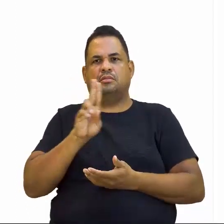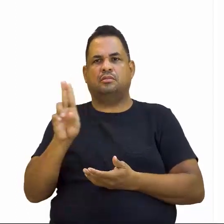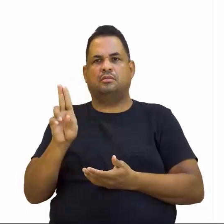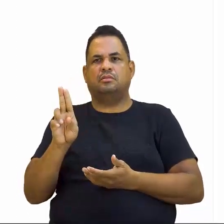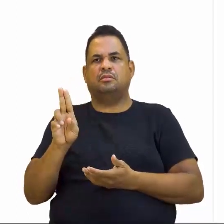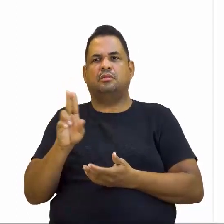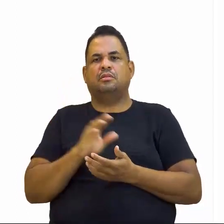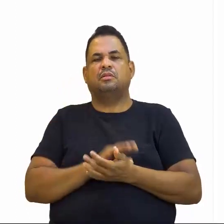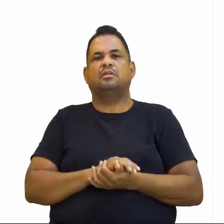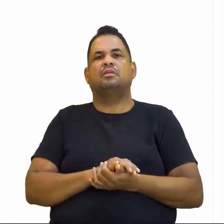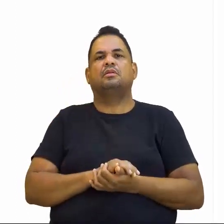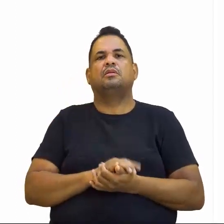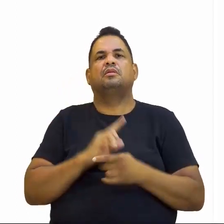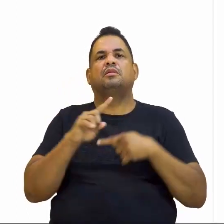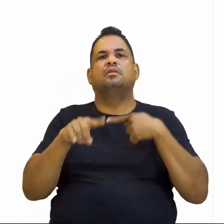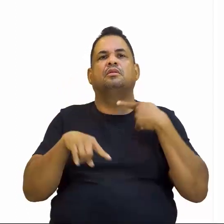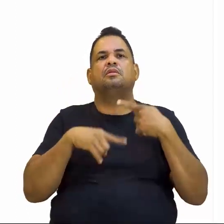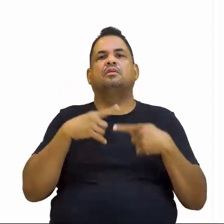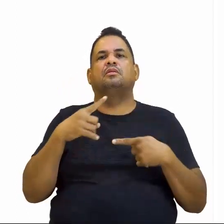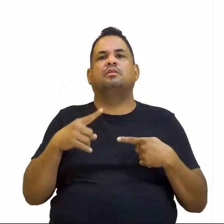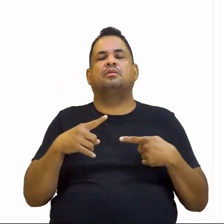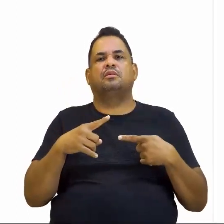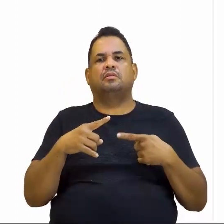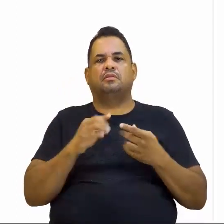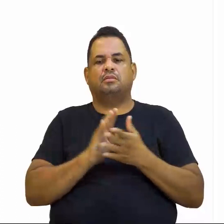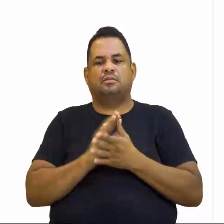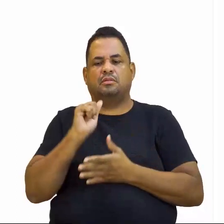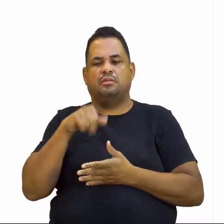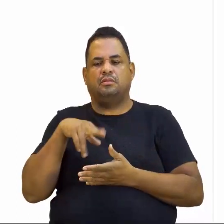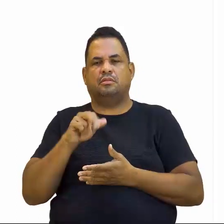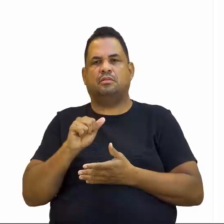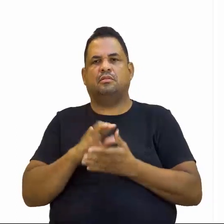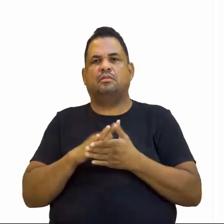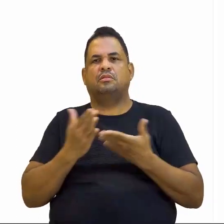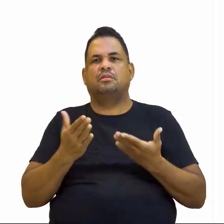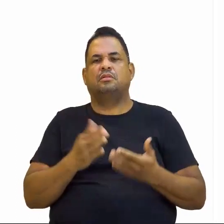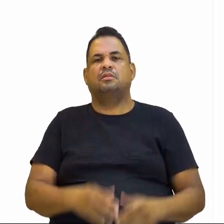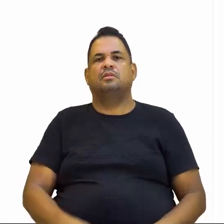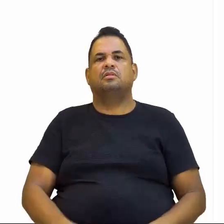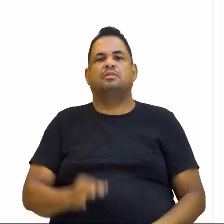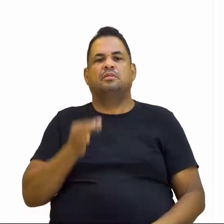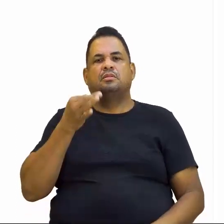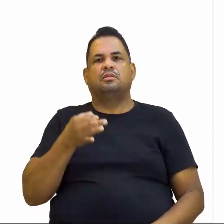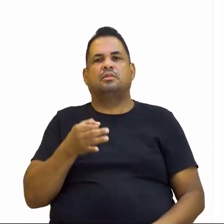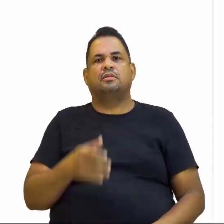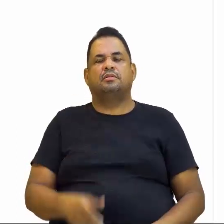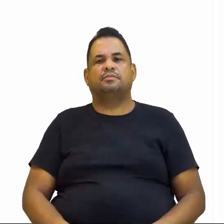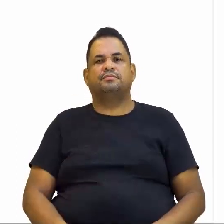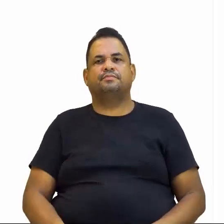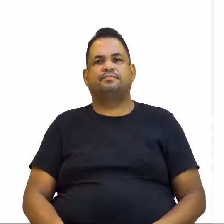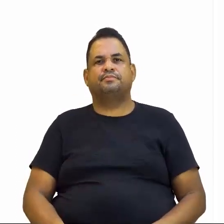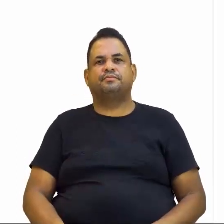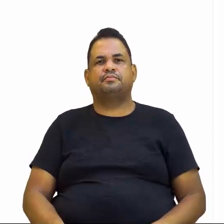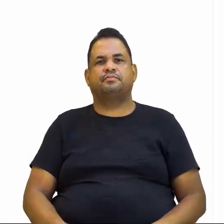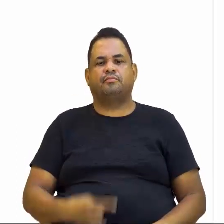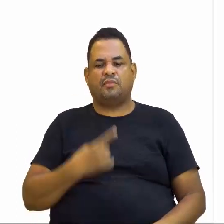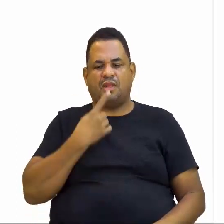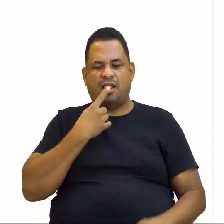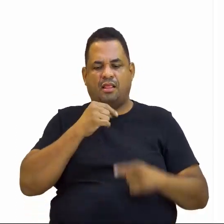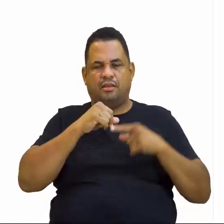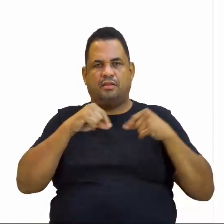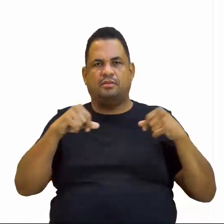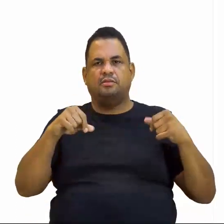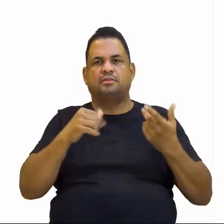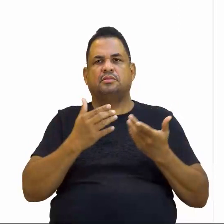gente aprendeu, e depois sais que apresentam dois ânions, e a nomenclatura nós aprendemos, certo? Esse sal aqui, ele é um